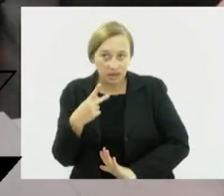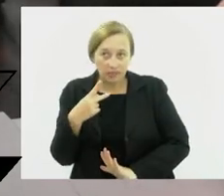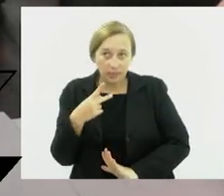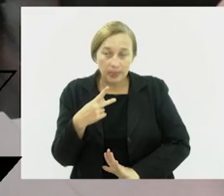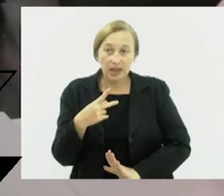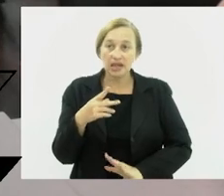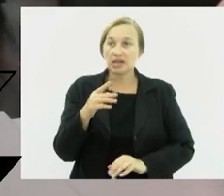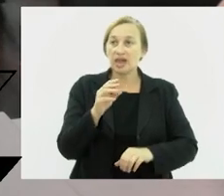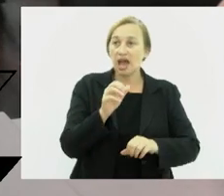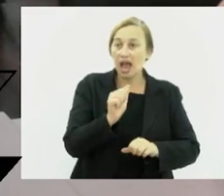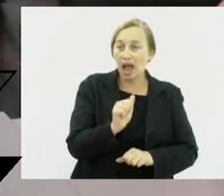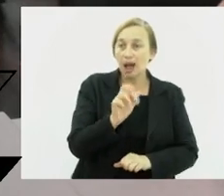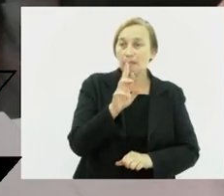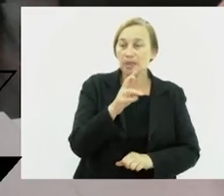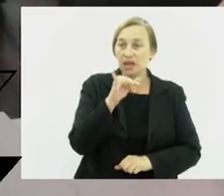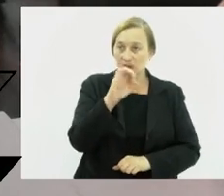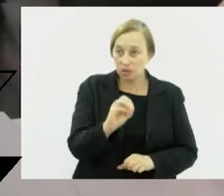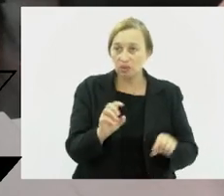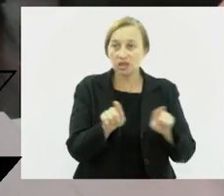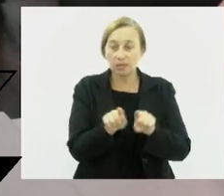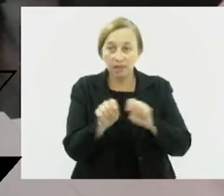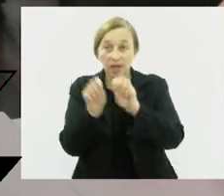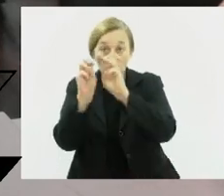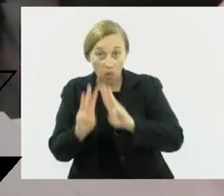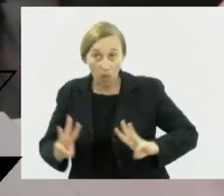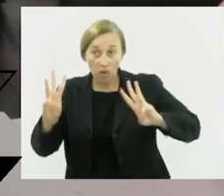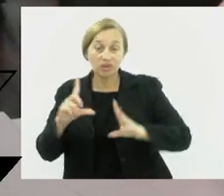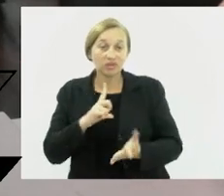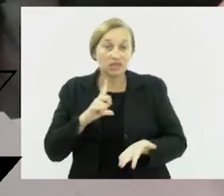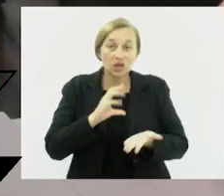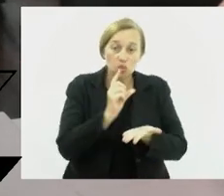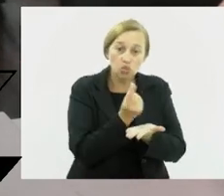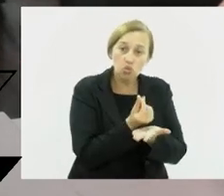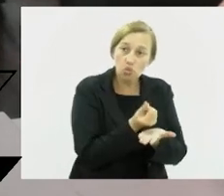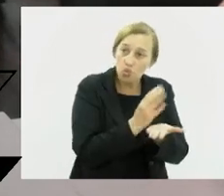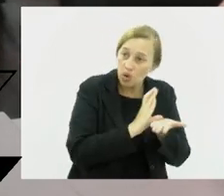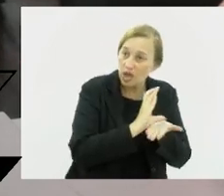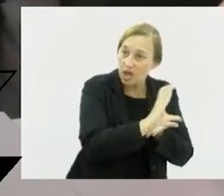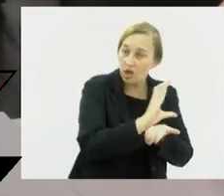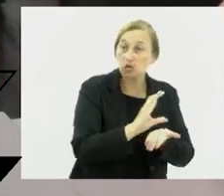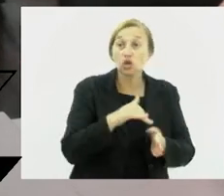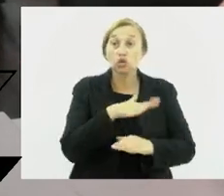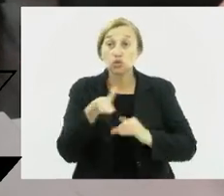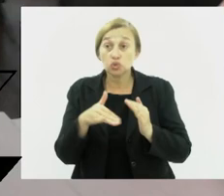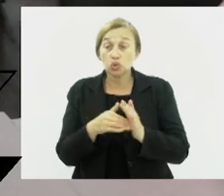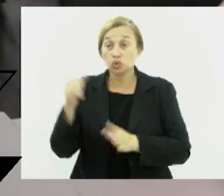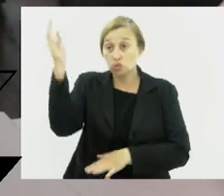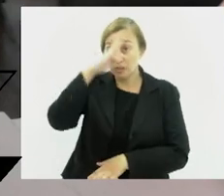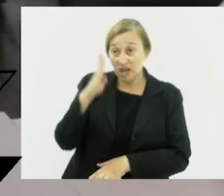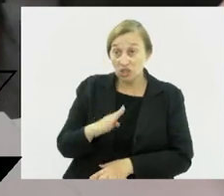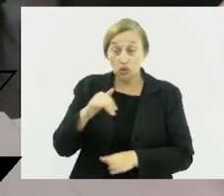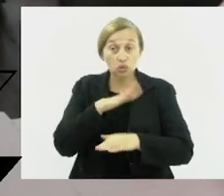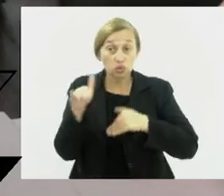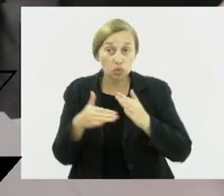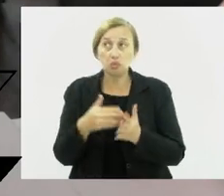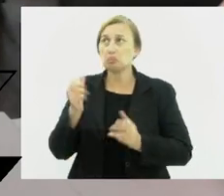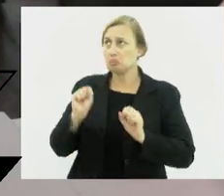ONGs eles tenham recursos. Porque todos os abrigos hoje, no Brasil inteiro, e eu posso falar isso sem aqui